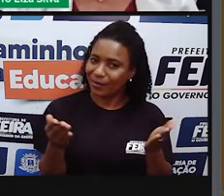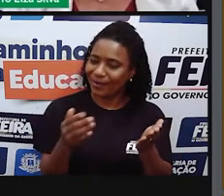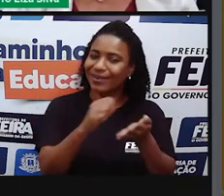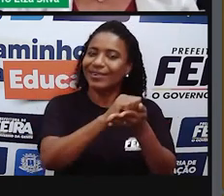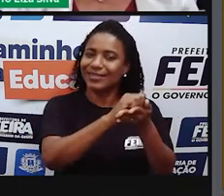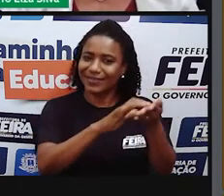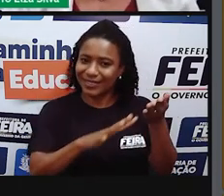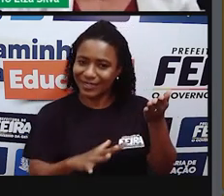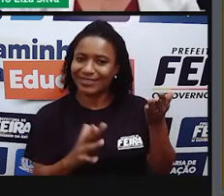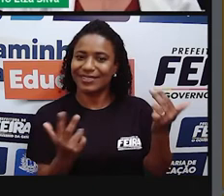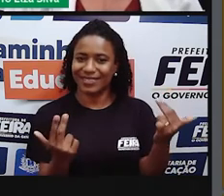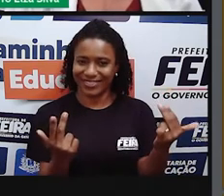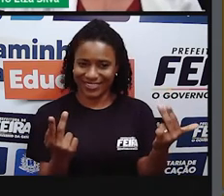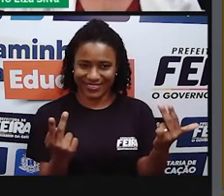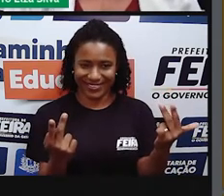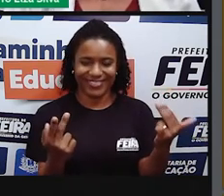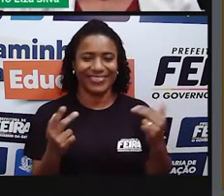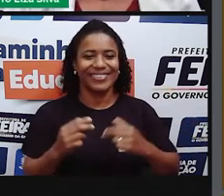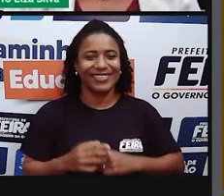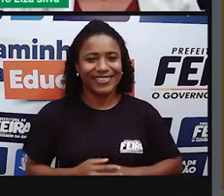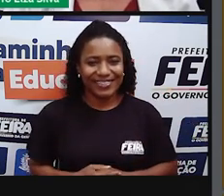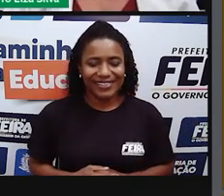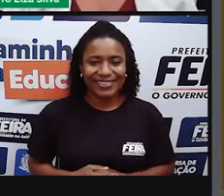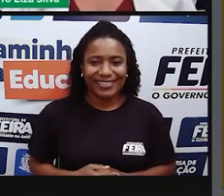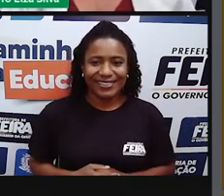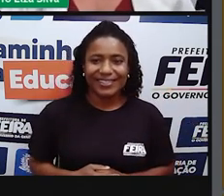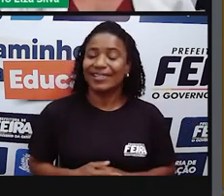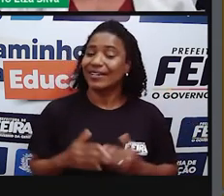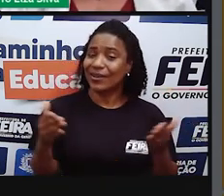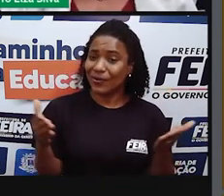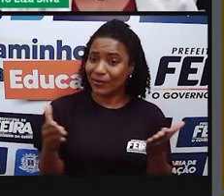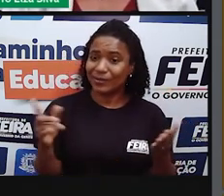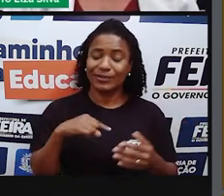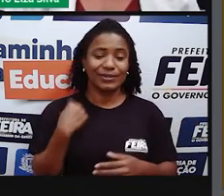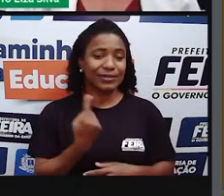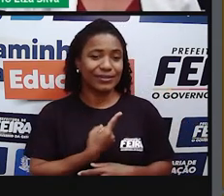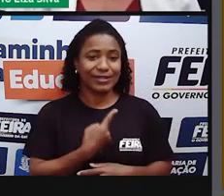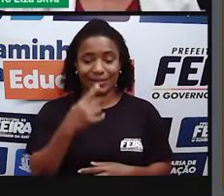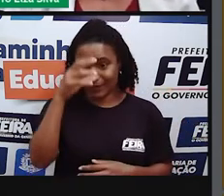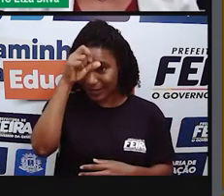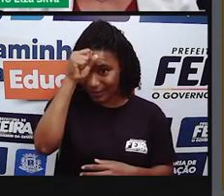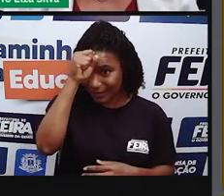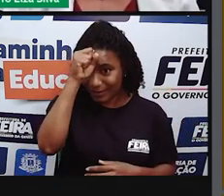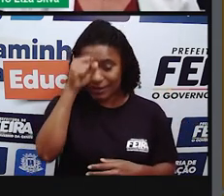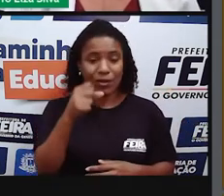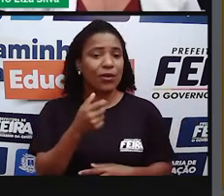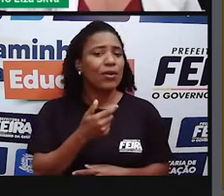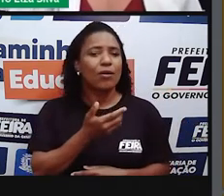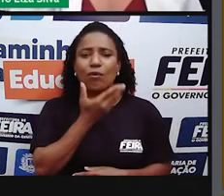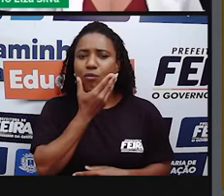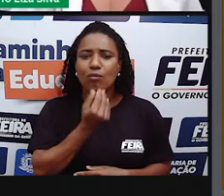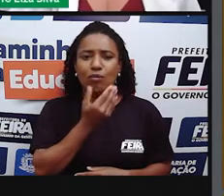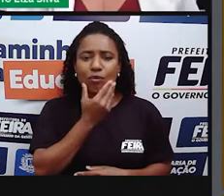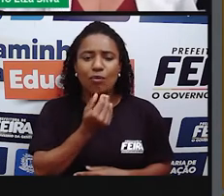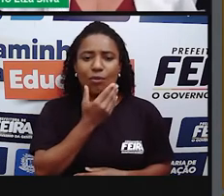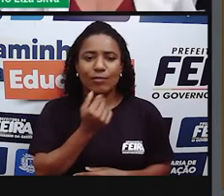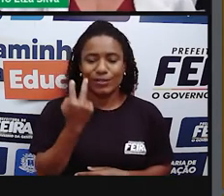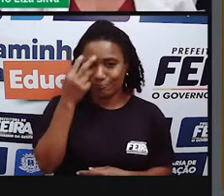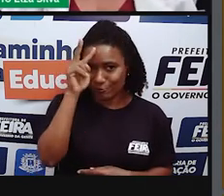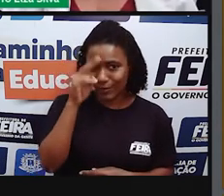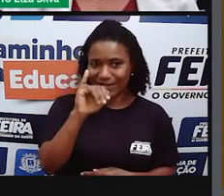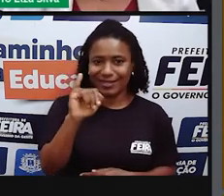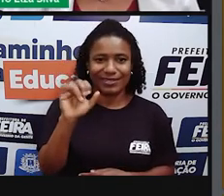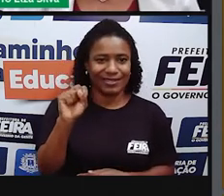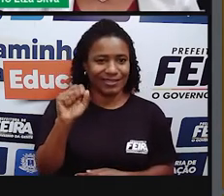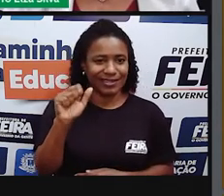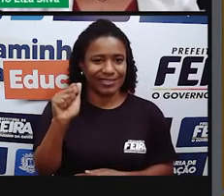atividade. Ela diz o seguinte: hoje vamos conhecer a história de Isaac, mediada pelo professor